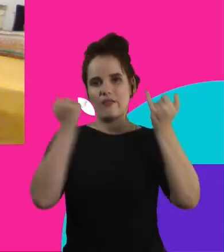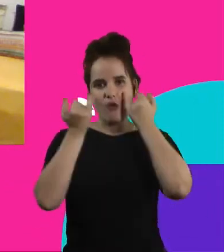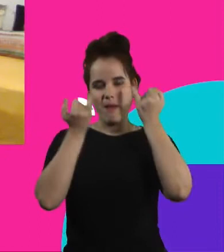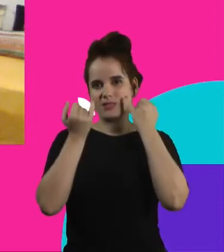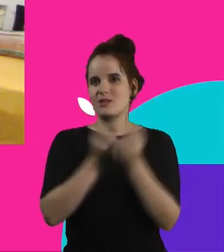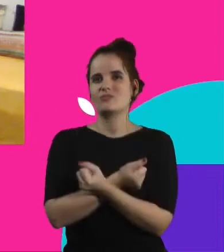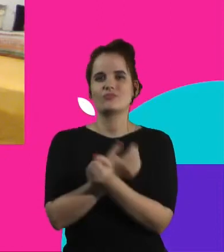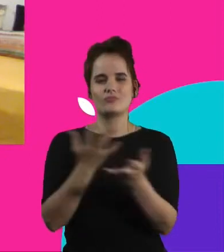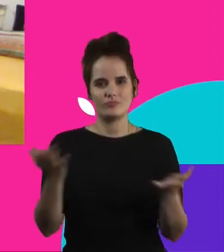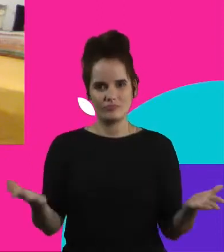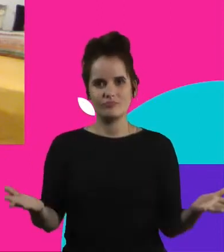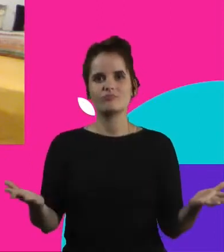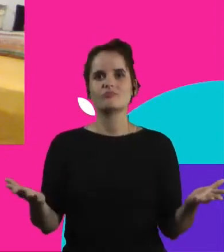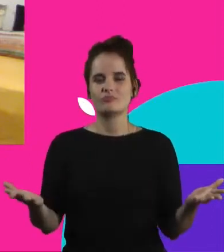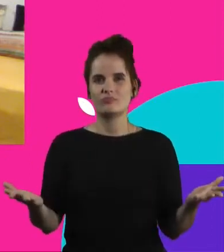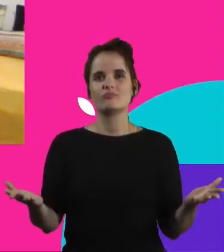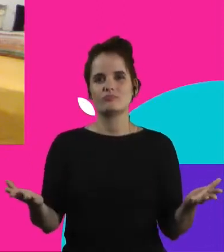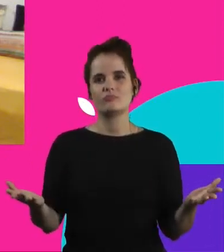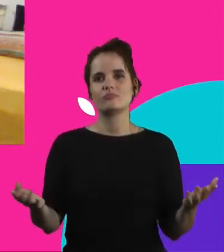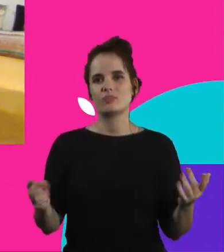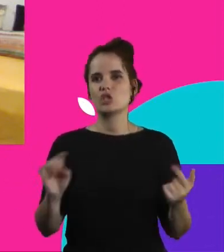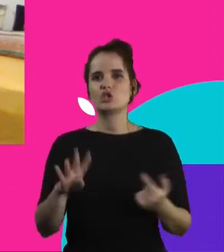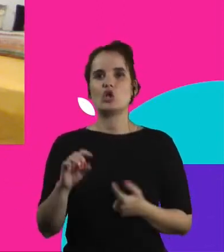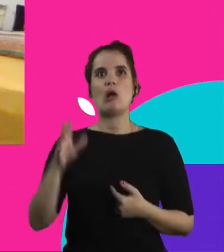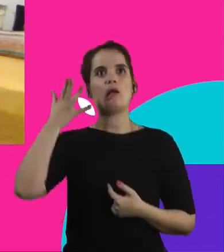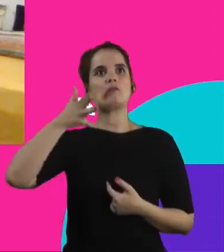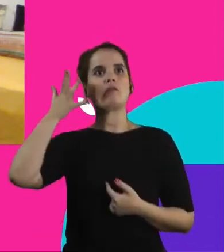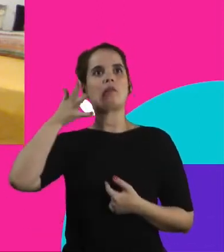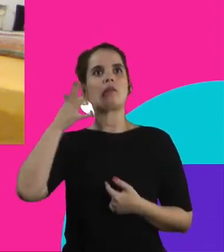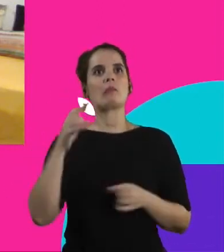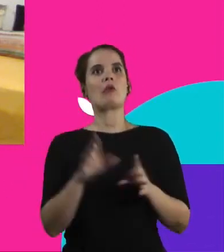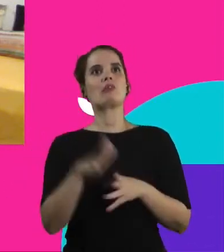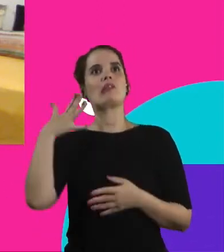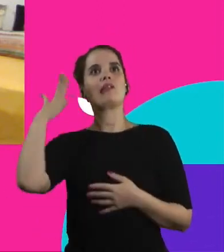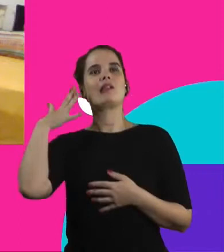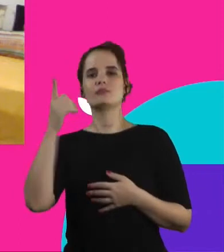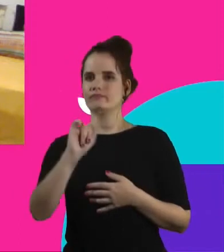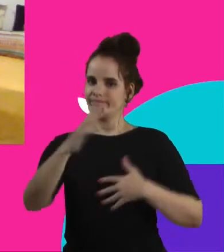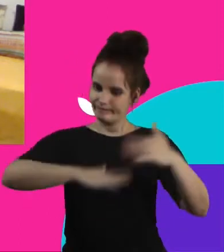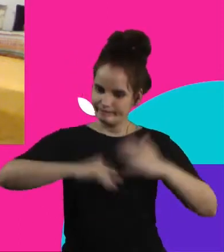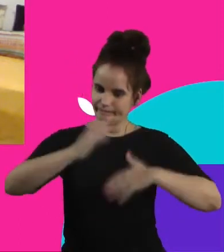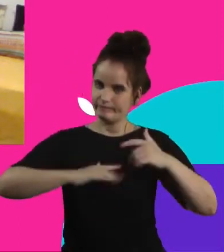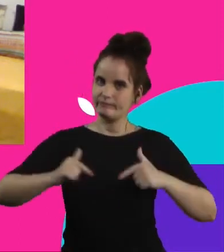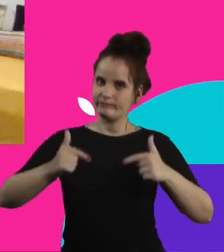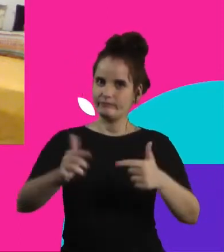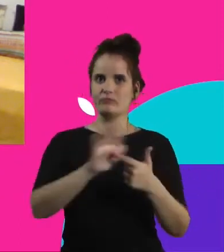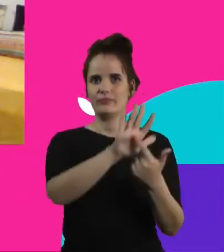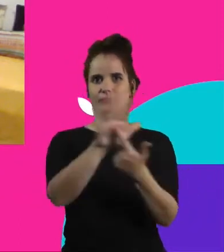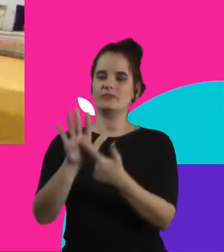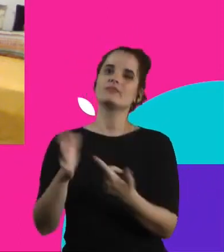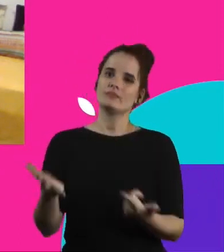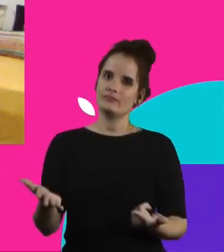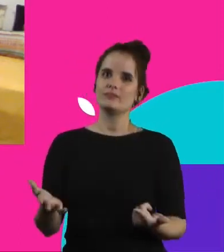informação de uma forma que não seja só um discurso pronto, de são cruéis, a gente